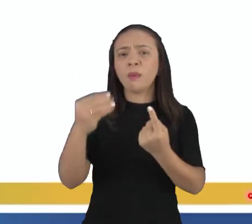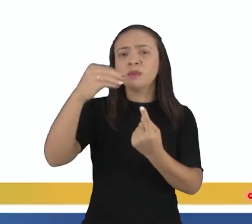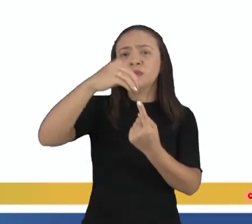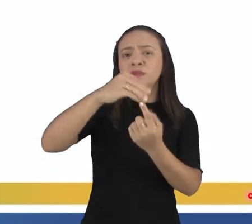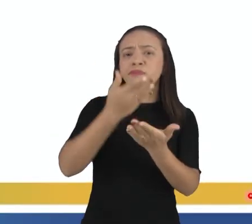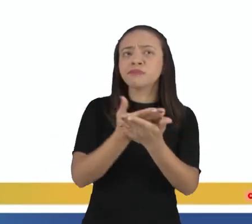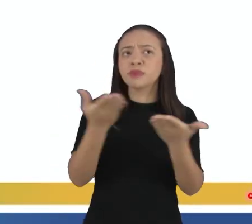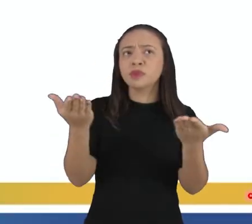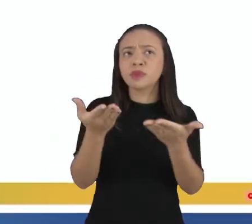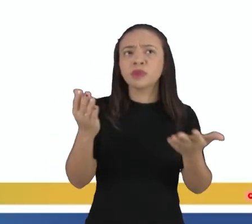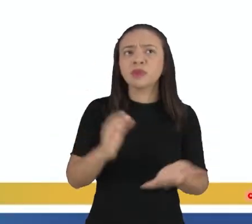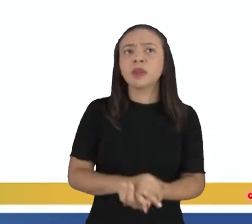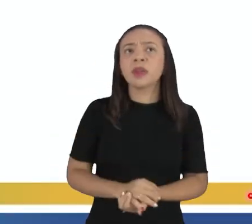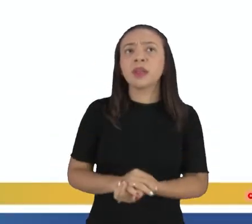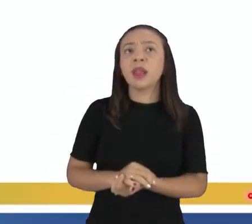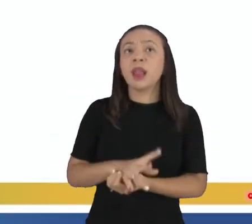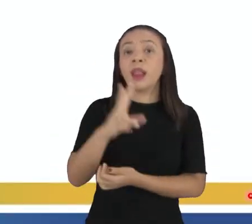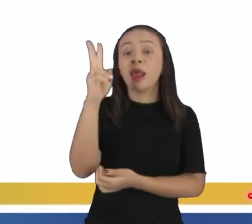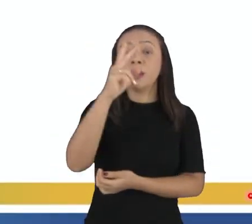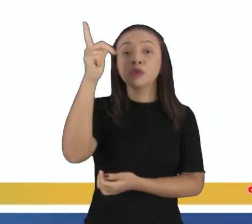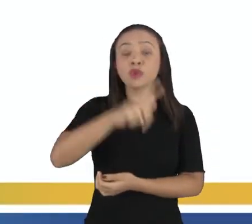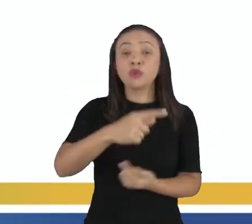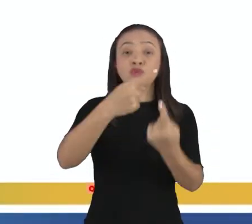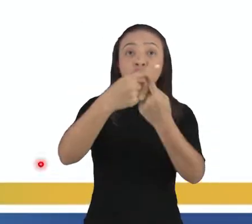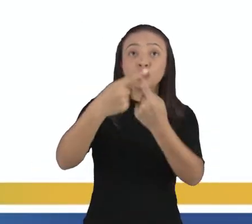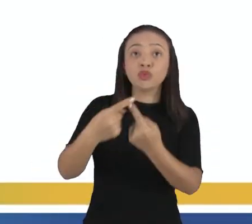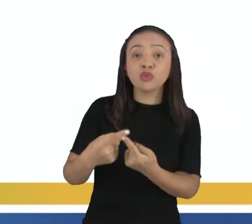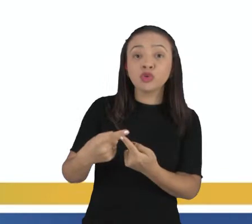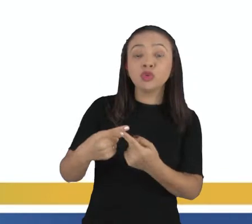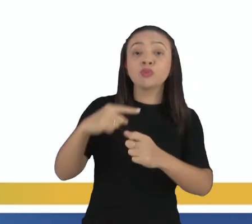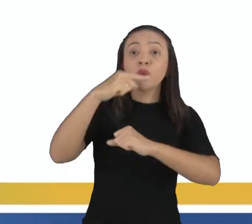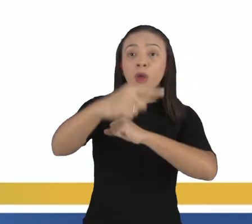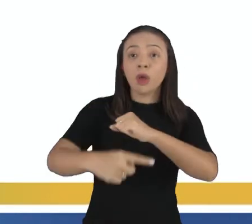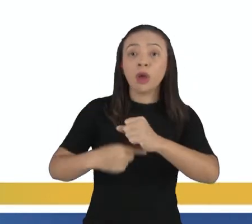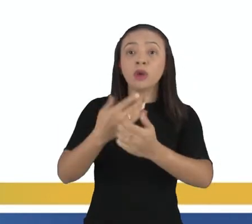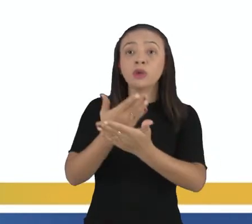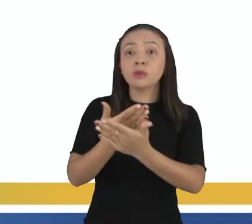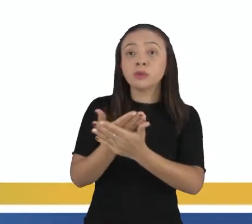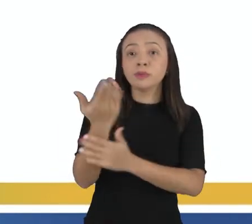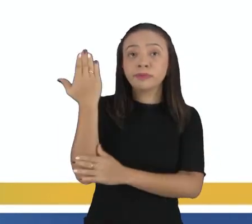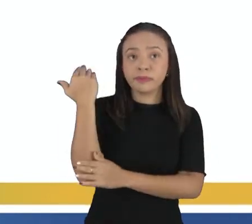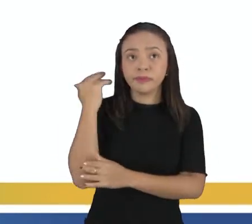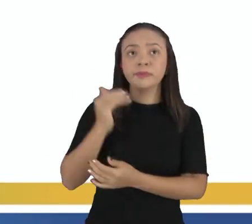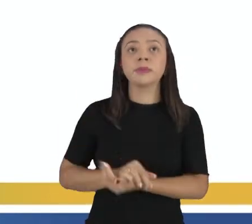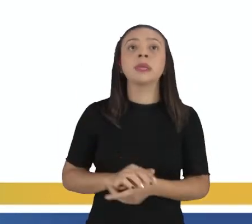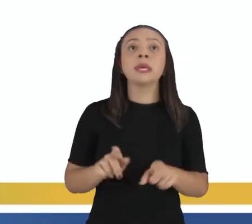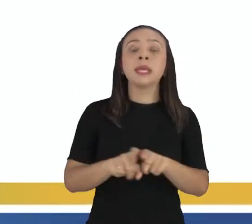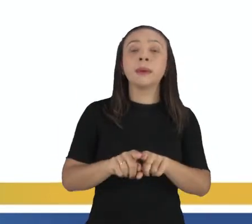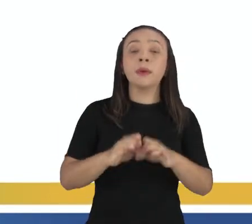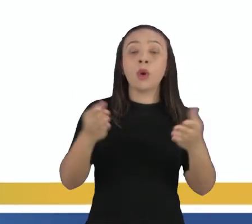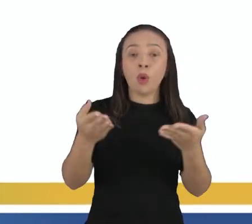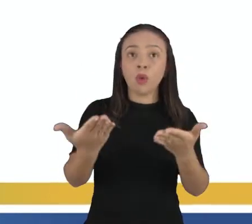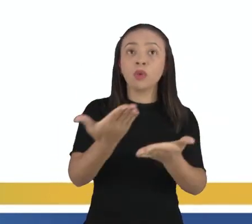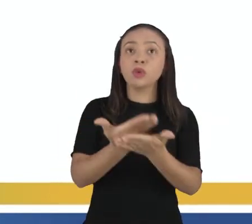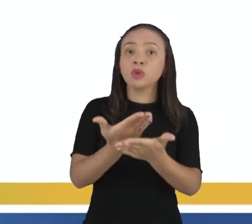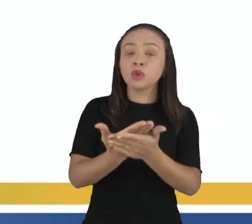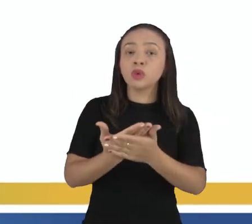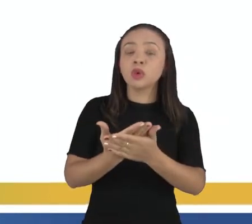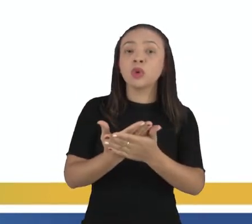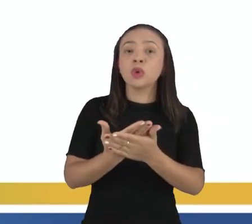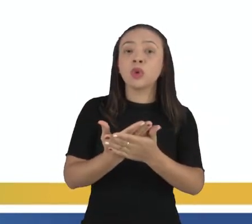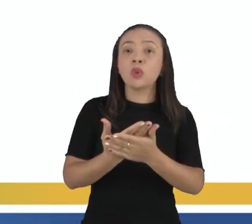Primeiro objetivo, relembrar os modelos atômicos trabalhados na aula anterior. Vamos abordar o modelo atômico proposto